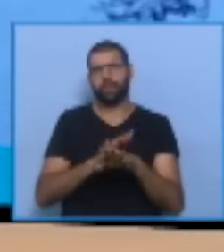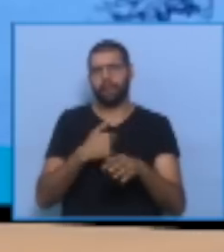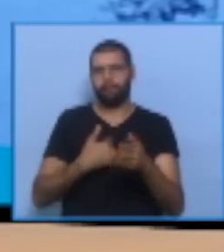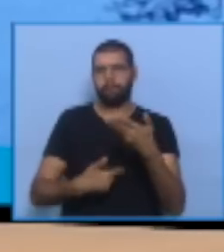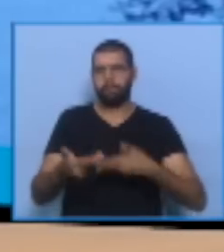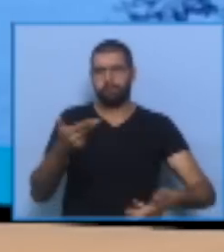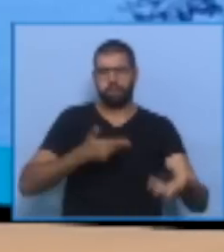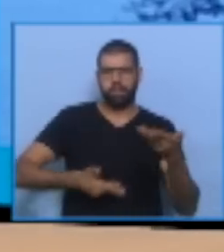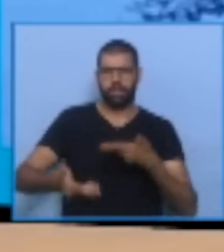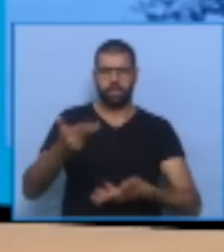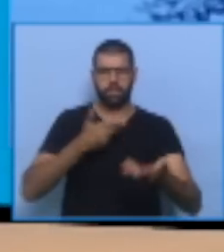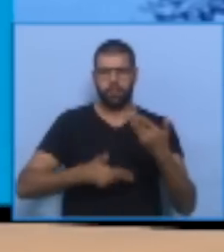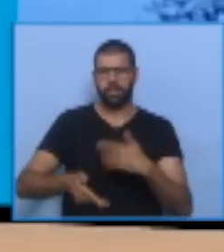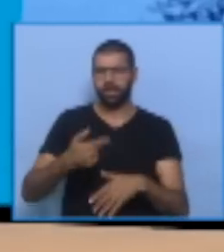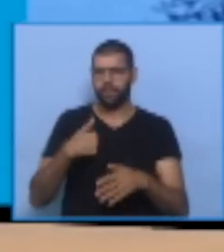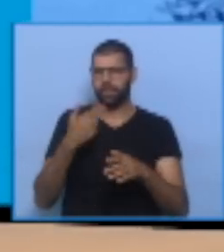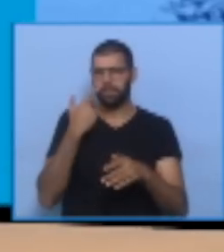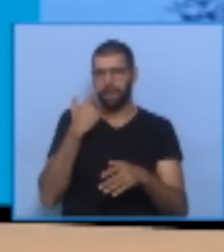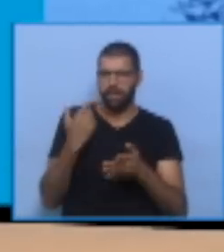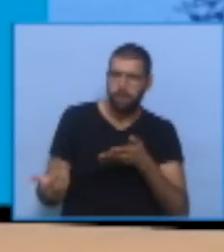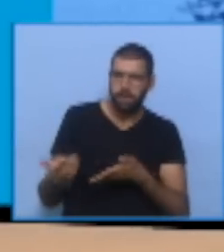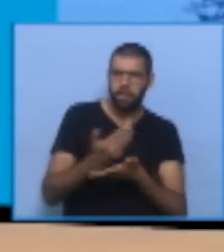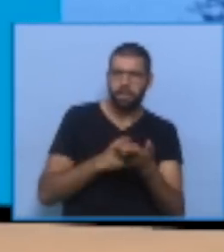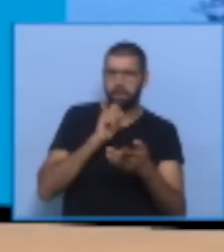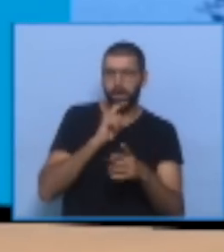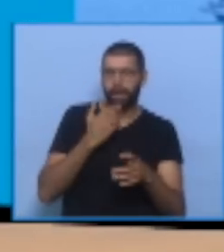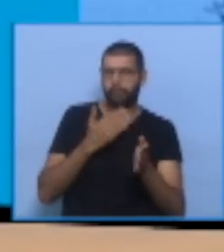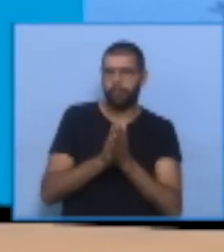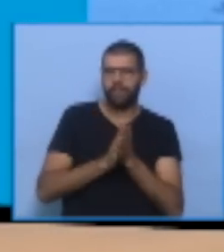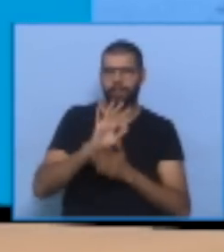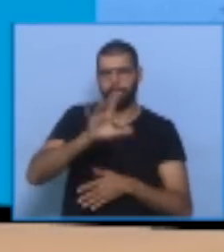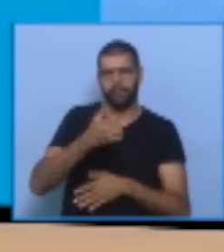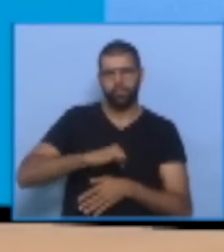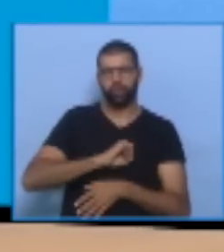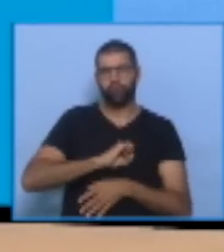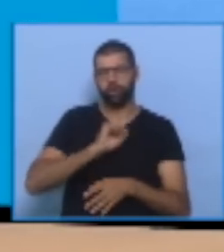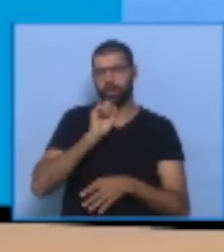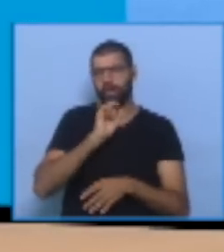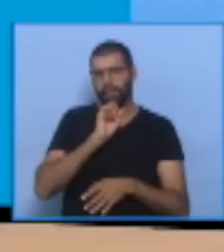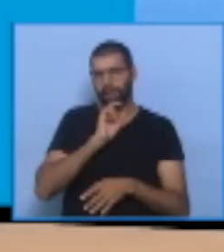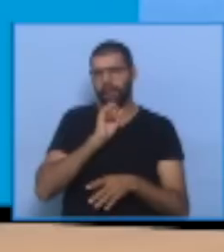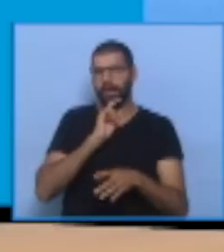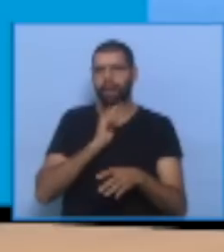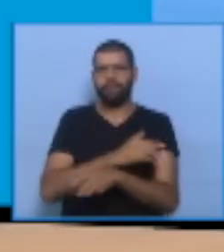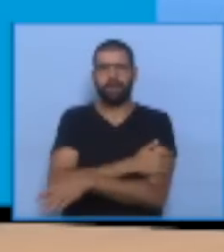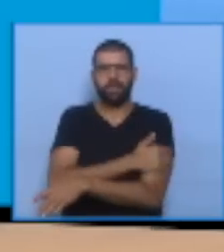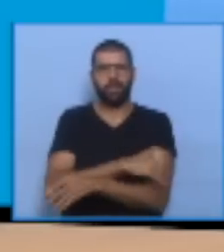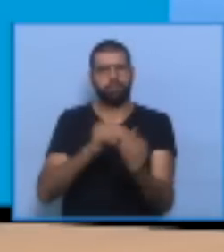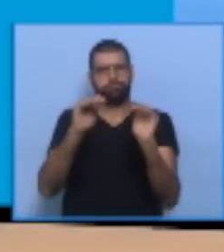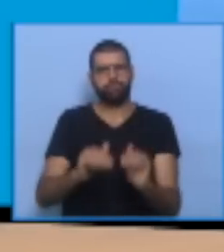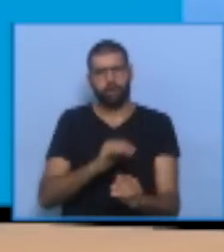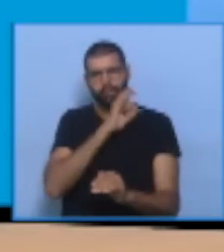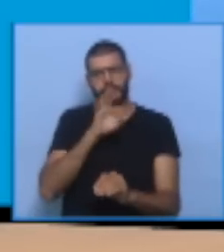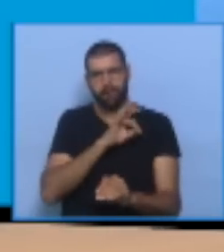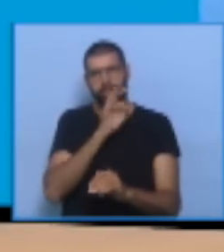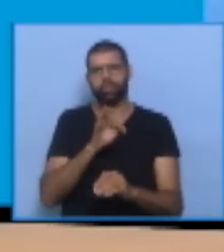partilhar e de colher experiências que depois podem ser utilizadas no nosso país, de modo a minimizar as fragilidades das